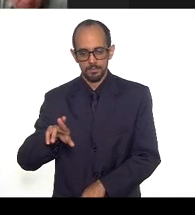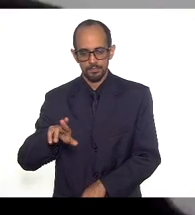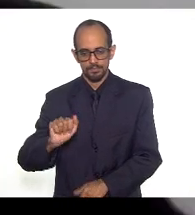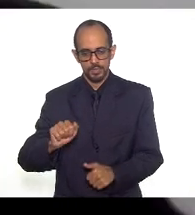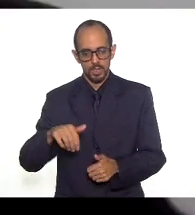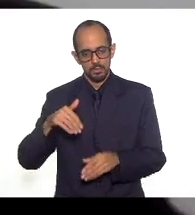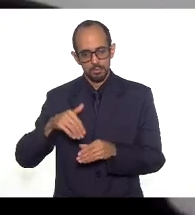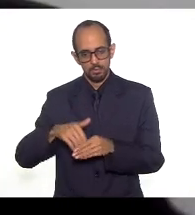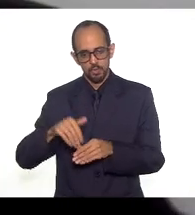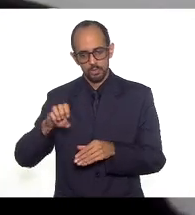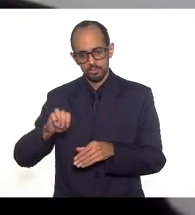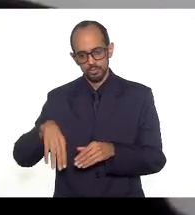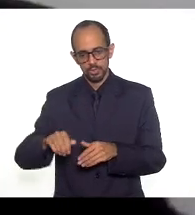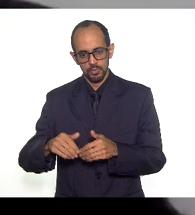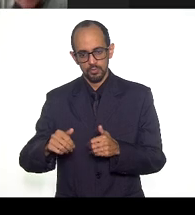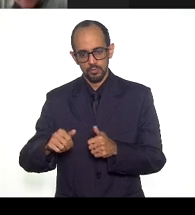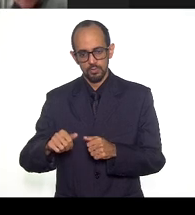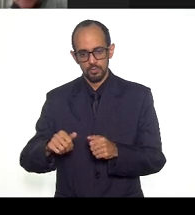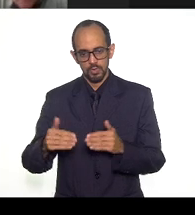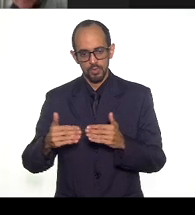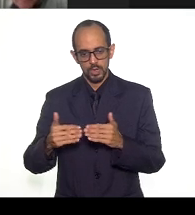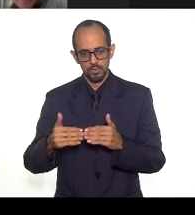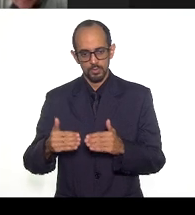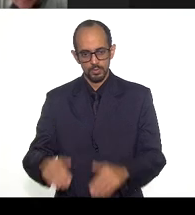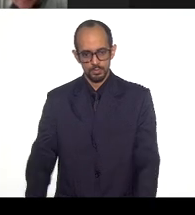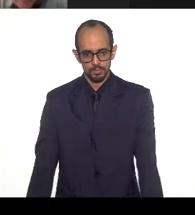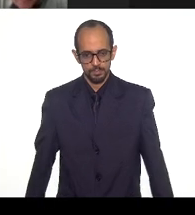Parecer favorável, senhor presidente.